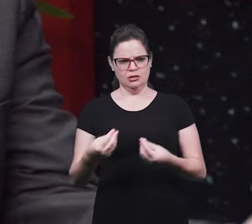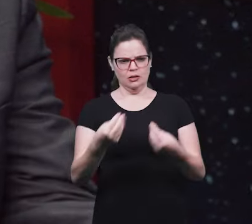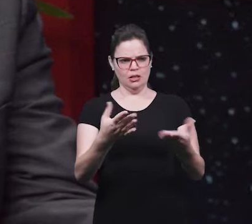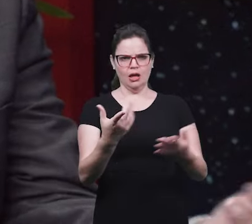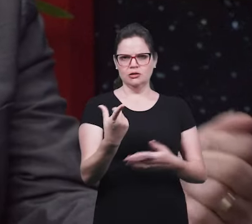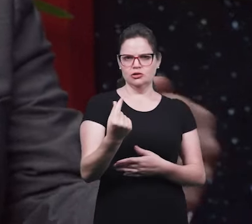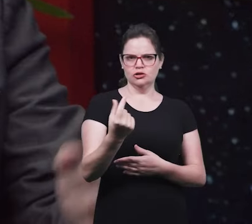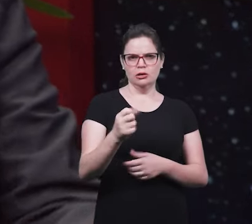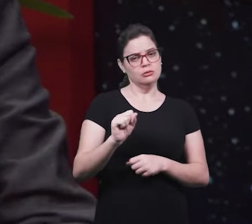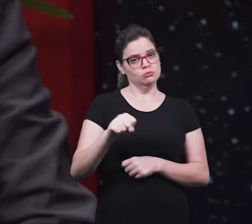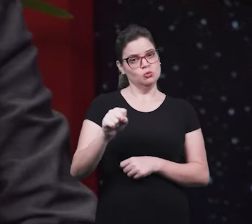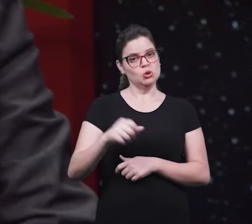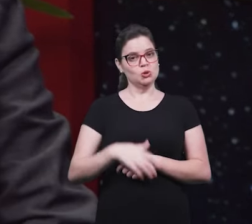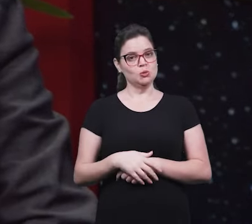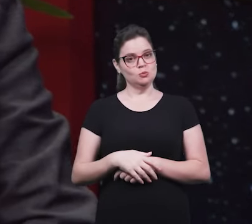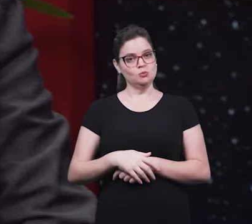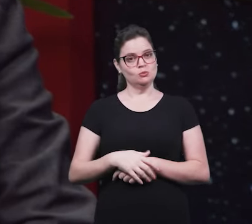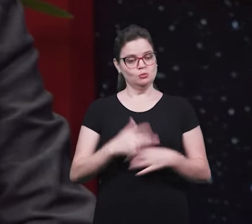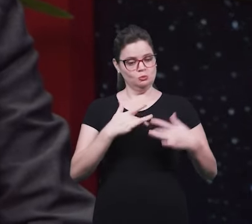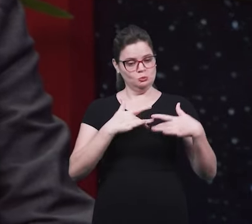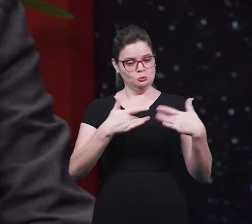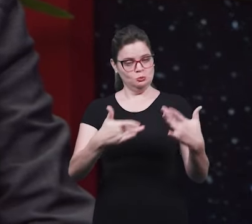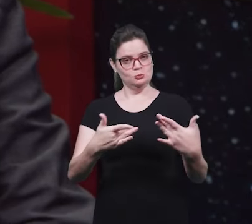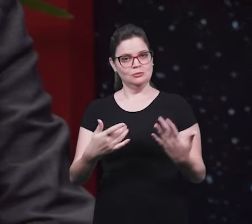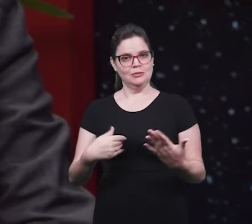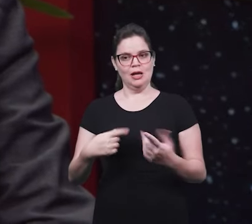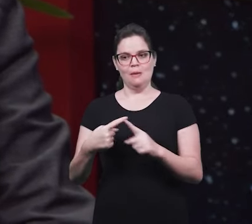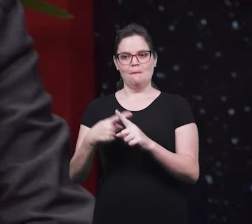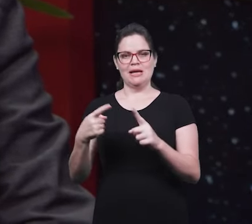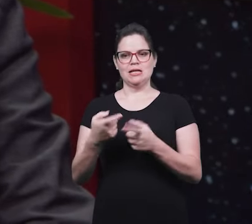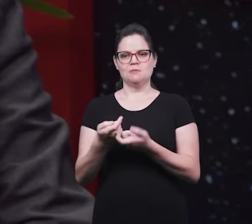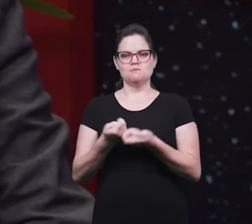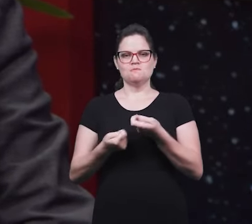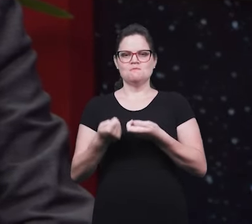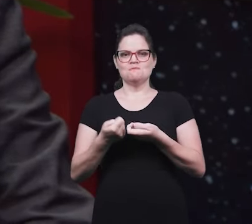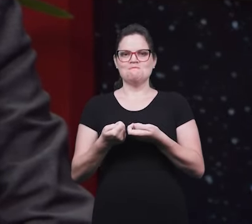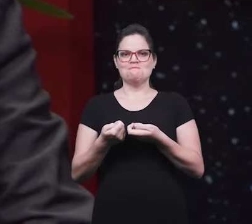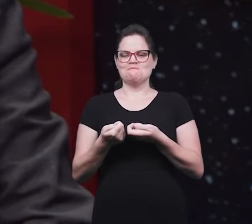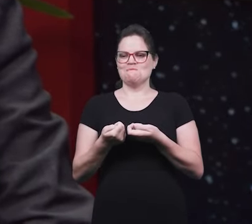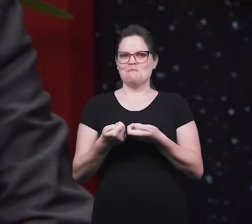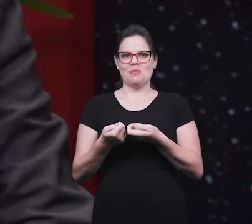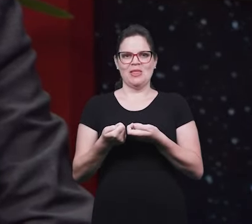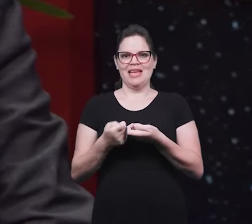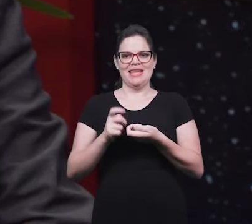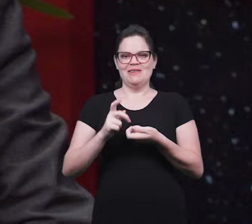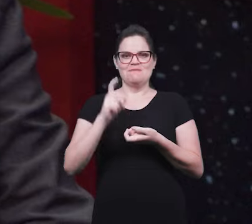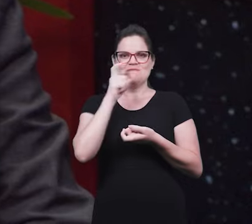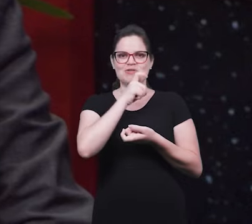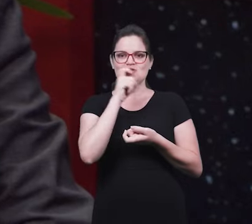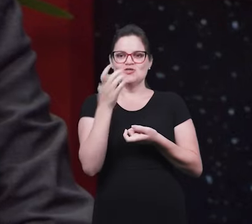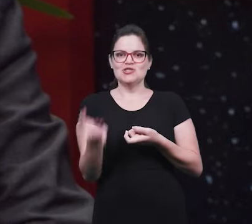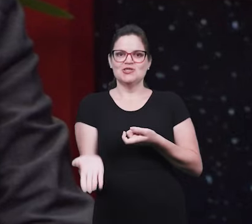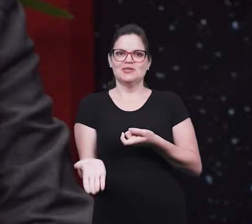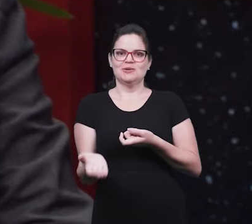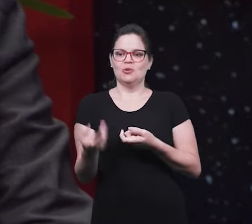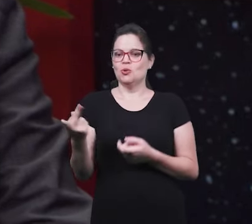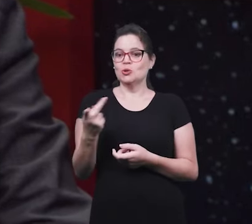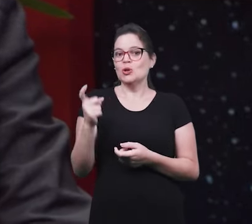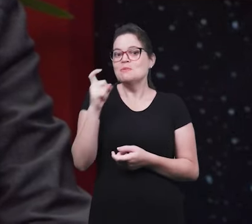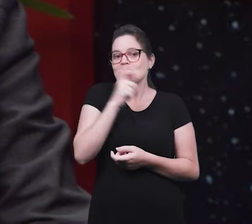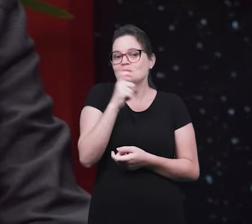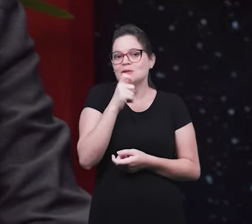Queriam. Mas eles reteram. Eles não foram sinceros diante de